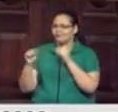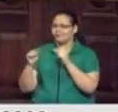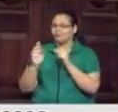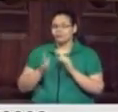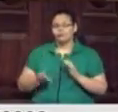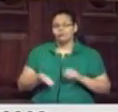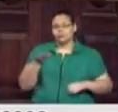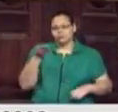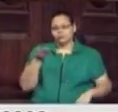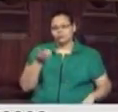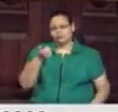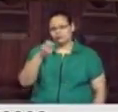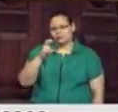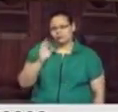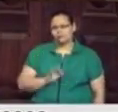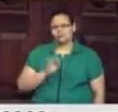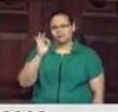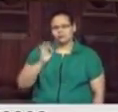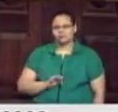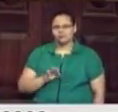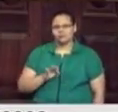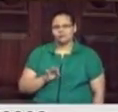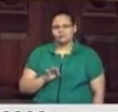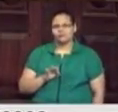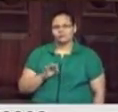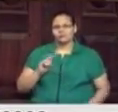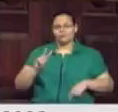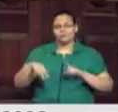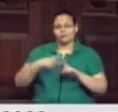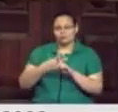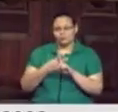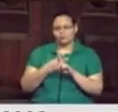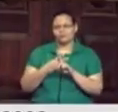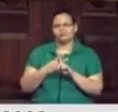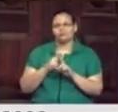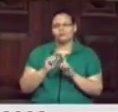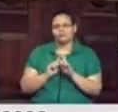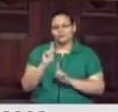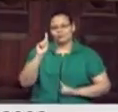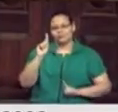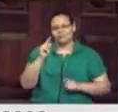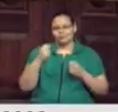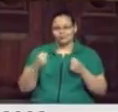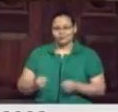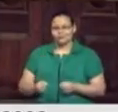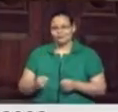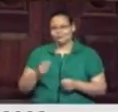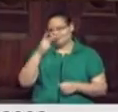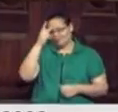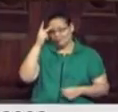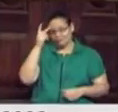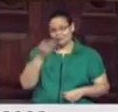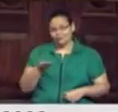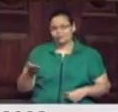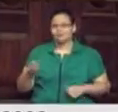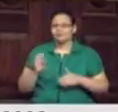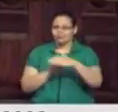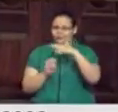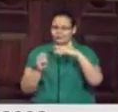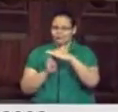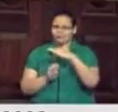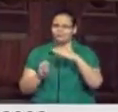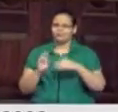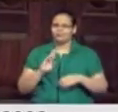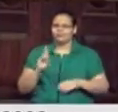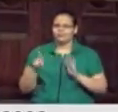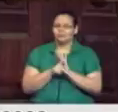um aumento de 15%, o dobro da inflação, que iria pesar sobre os usuários e sobre os empregadores também.